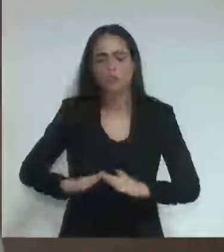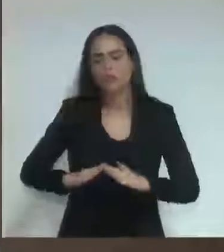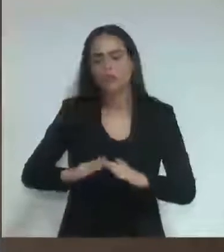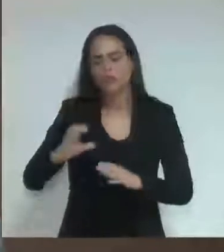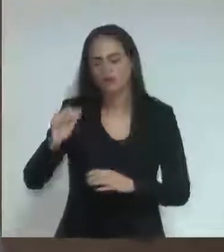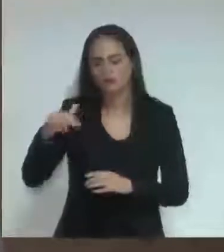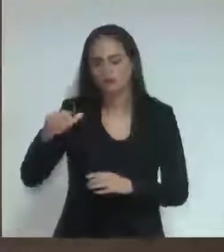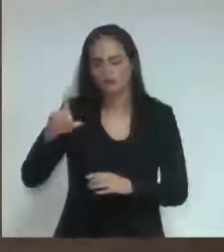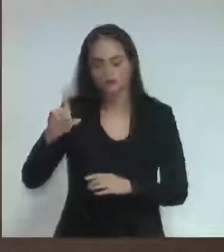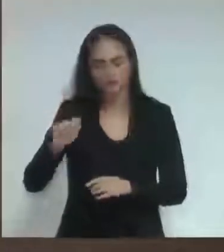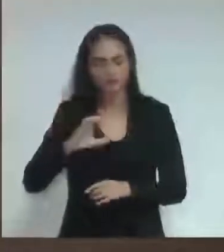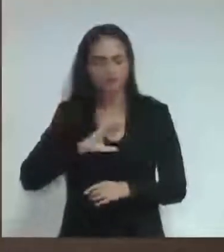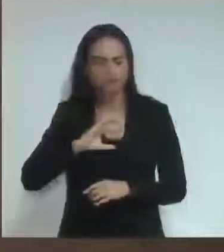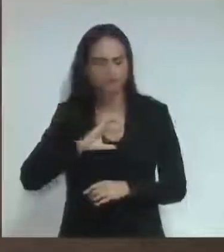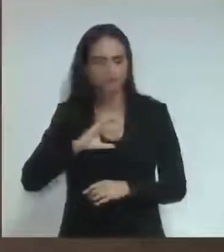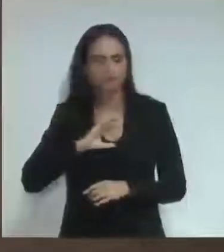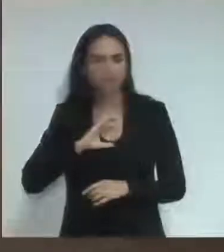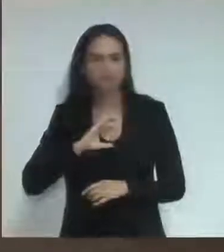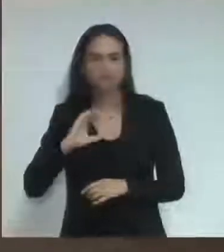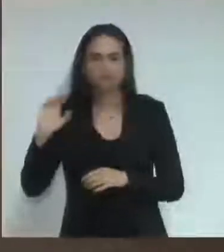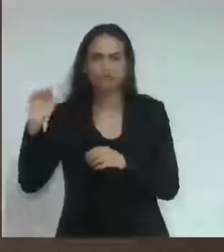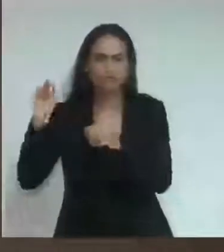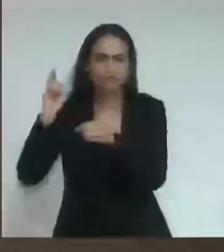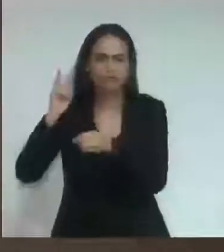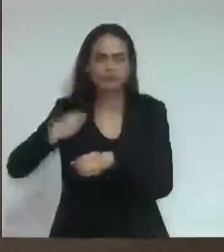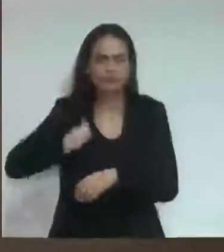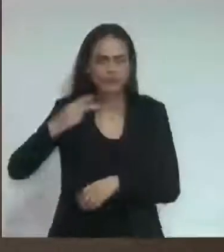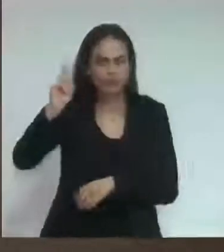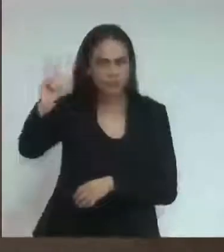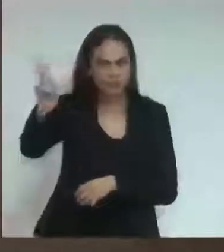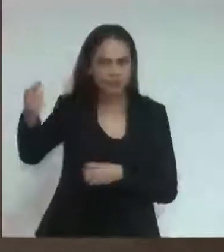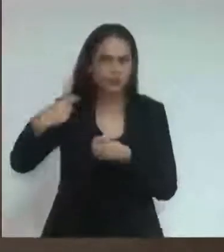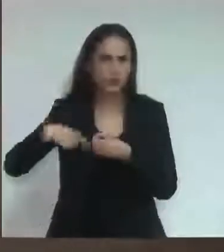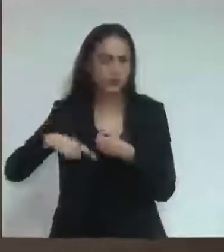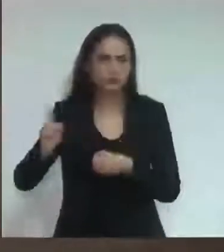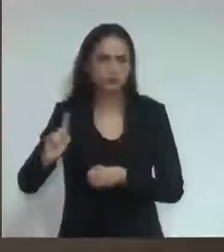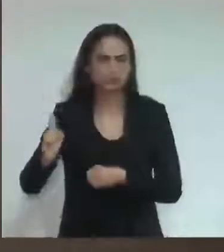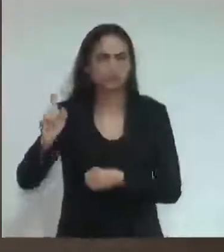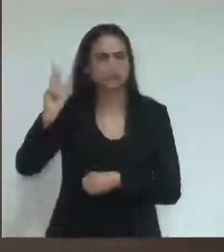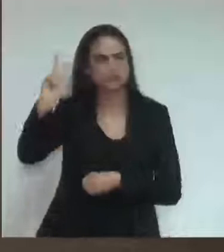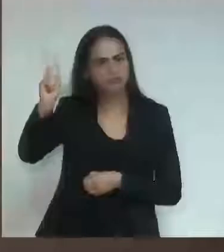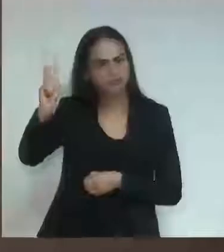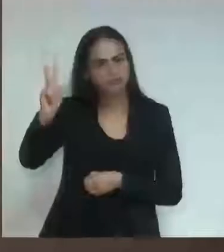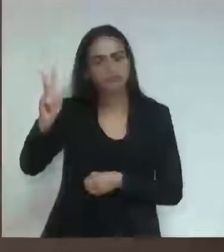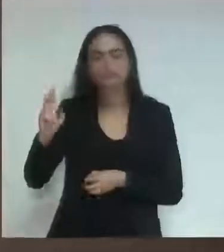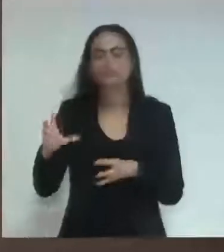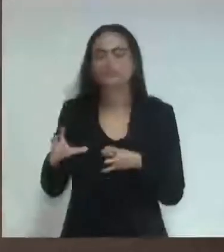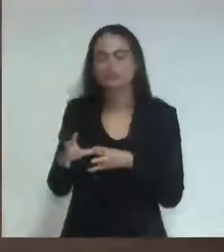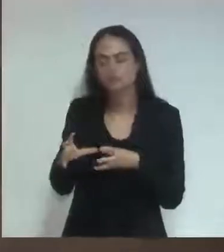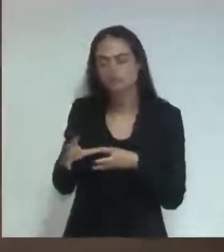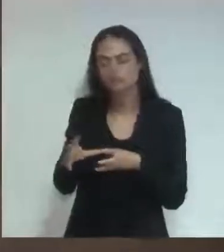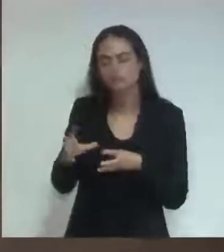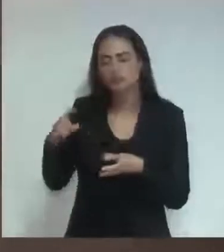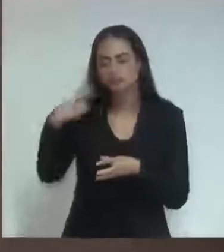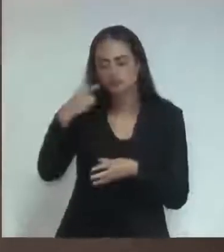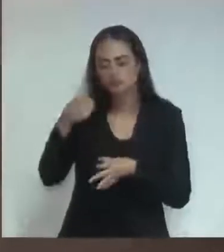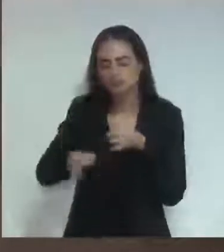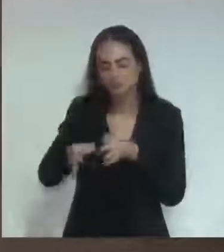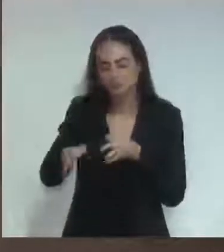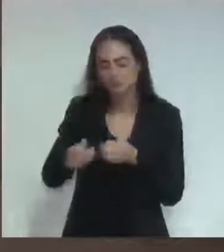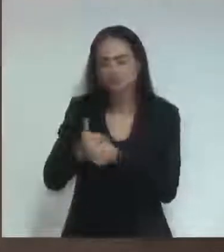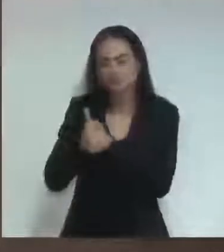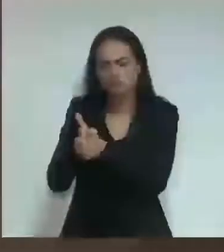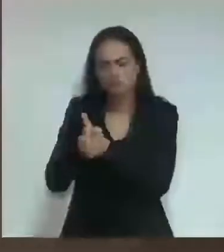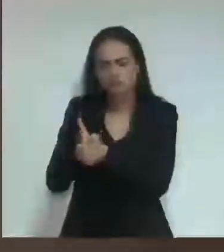sanguessuga, ela sumiu da prefeitura, foi para o Canadá e nunca mais voltou. Mas foi quem fez, e o jurídico acompanhou tudo, tanto que tinha 2